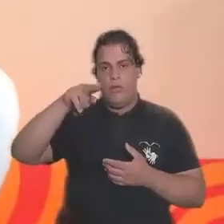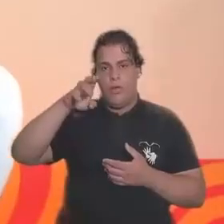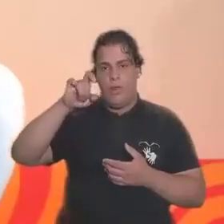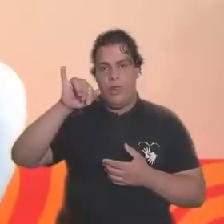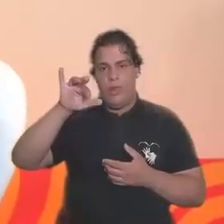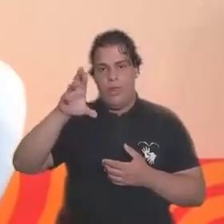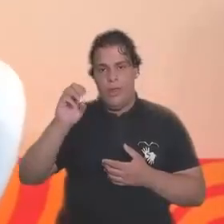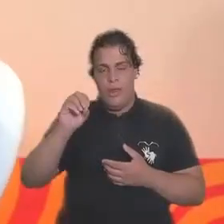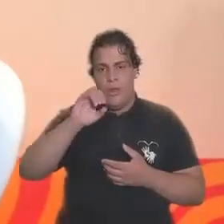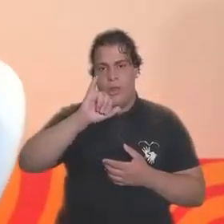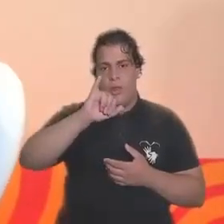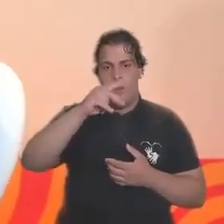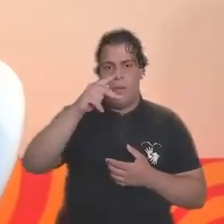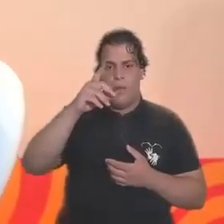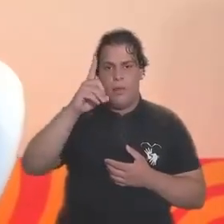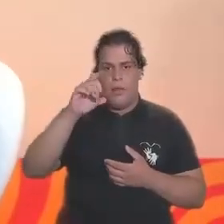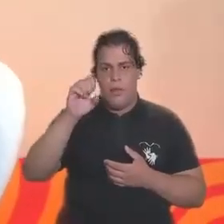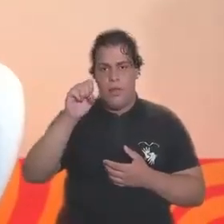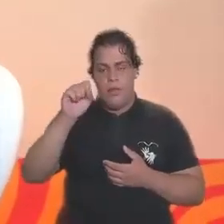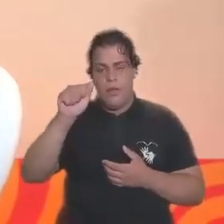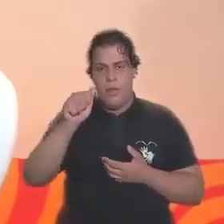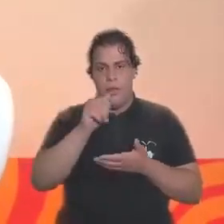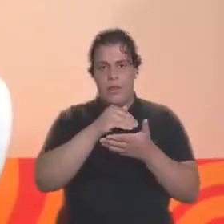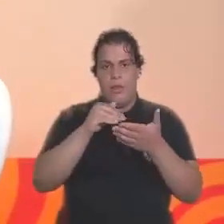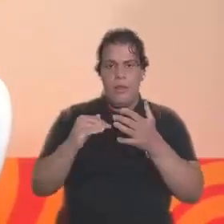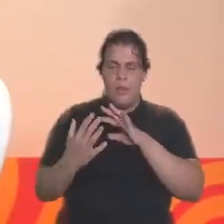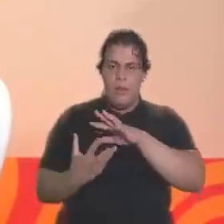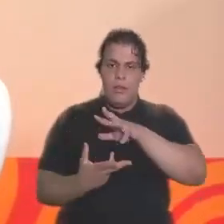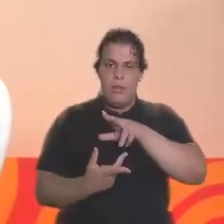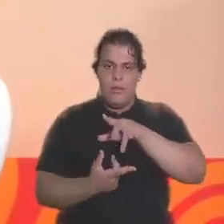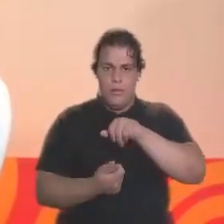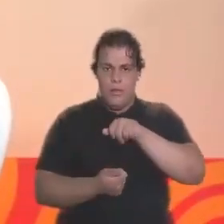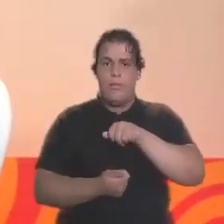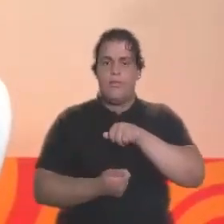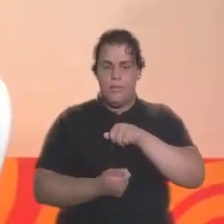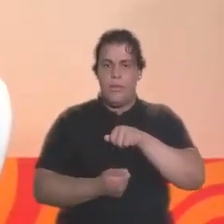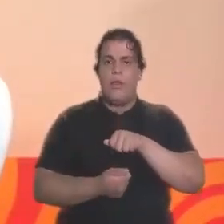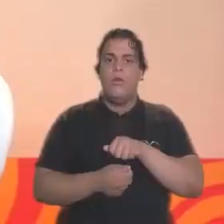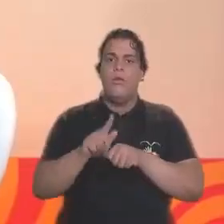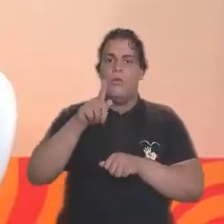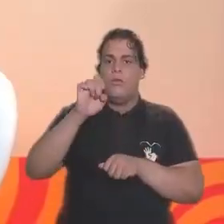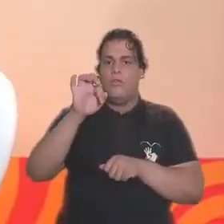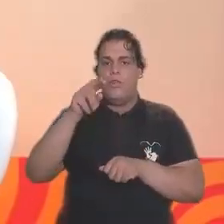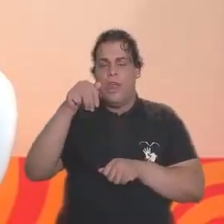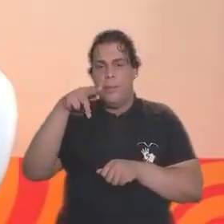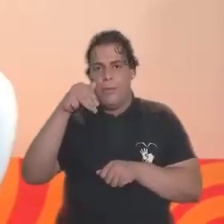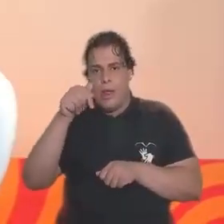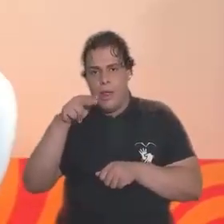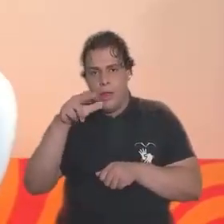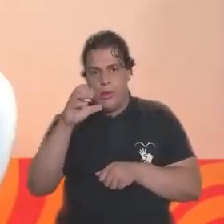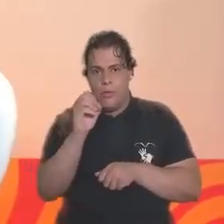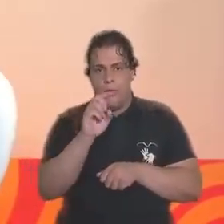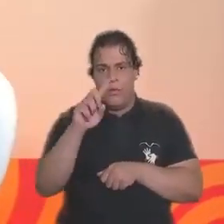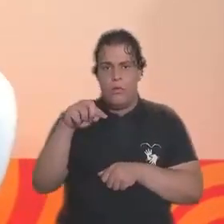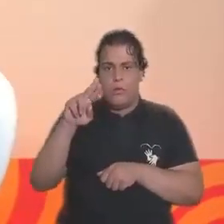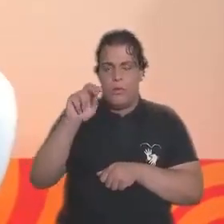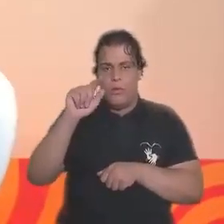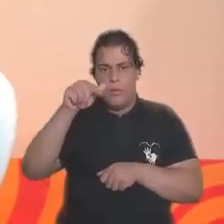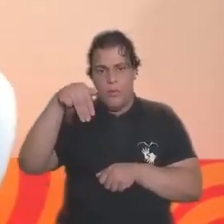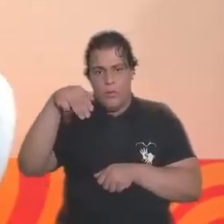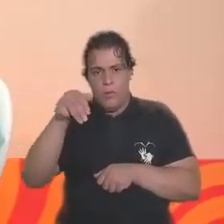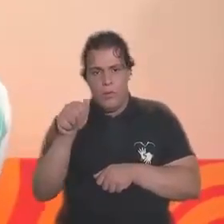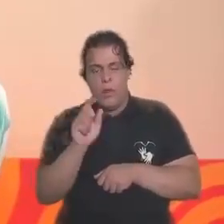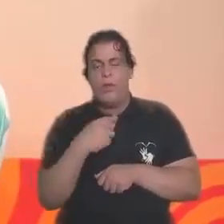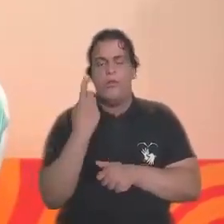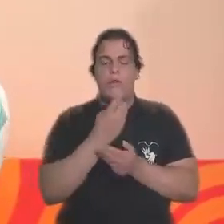que abraçou e falou, Rafael, pode fazer. Né, o Germano Afonso que nos recebeu, a secretária Zuma, que a gente iniciou esse trabalho agora com as